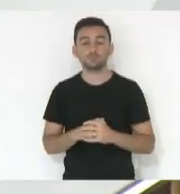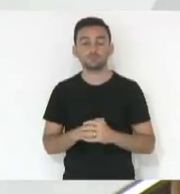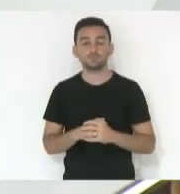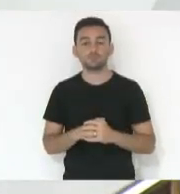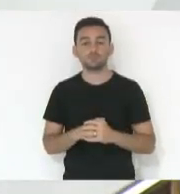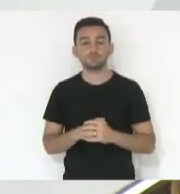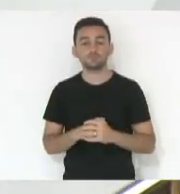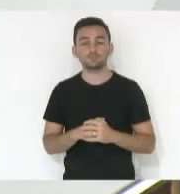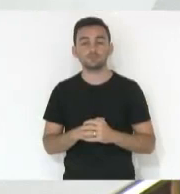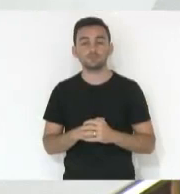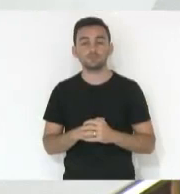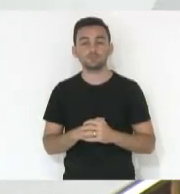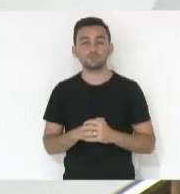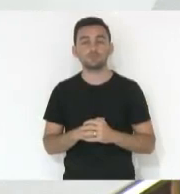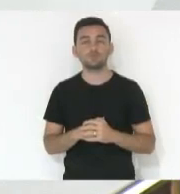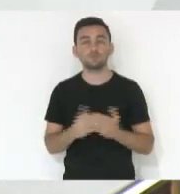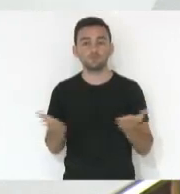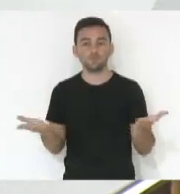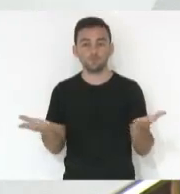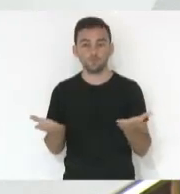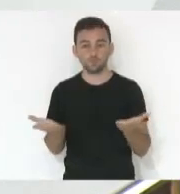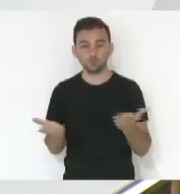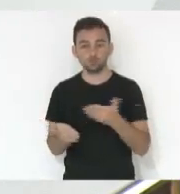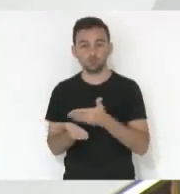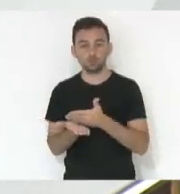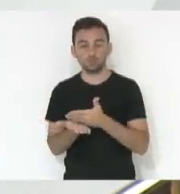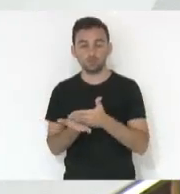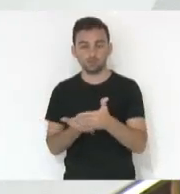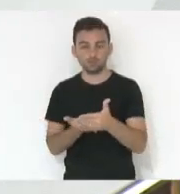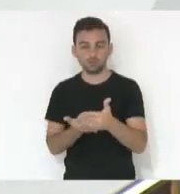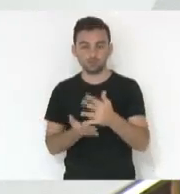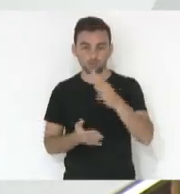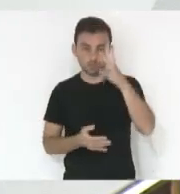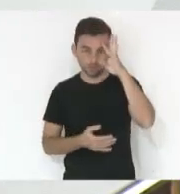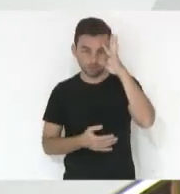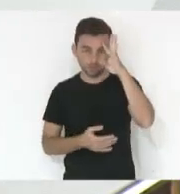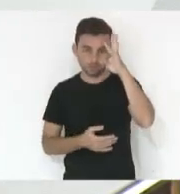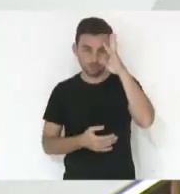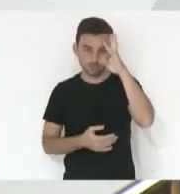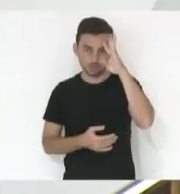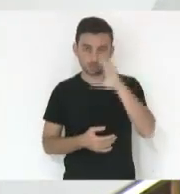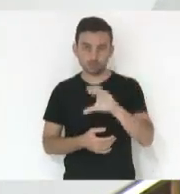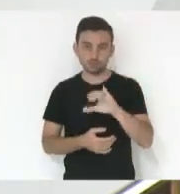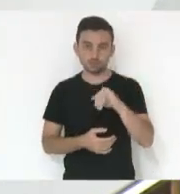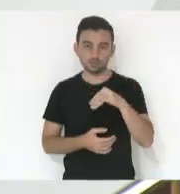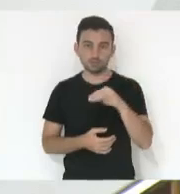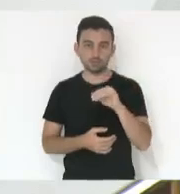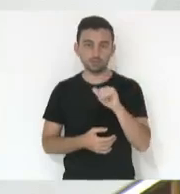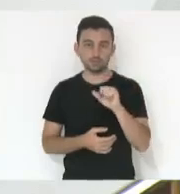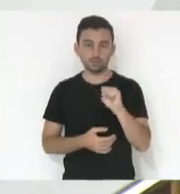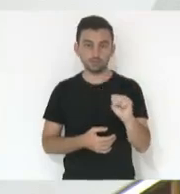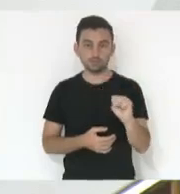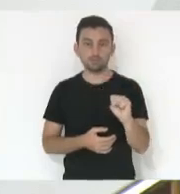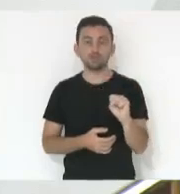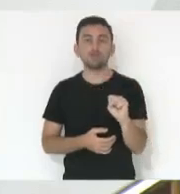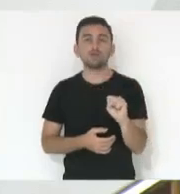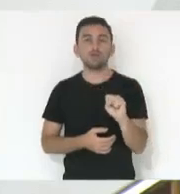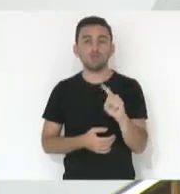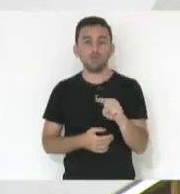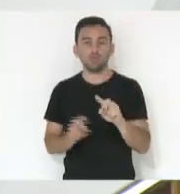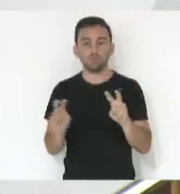a campanha no dia de hoje, na quarta-feira de cinzas, tratando do